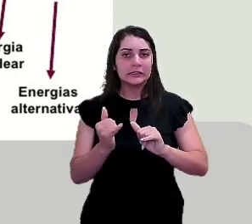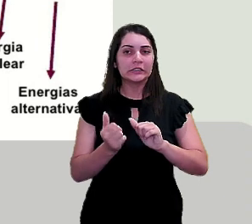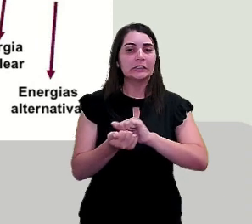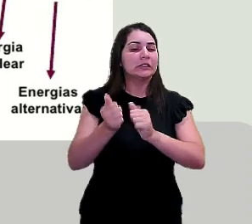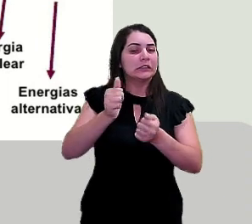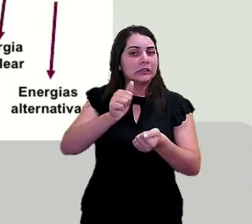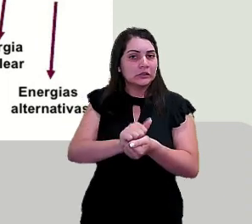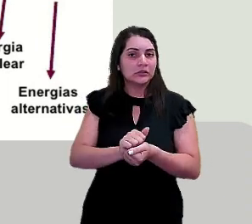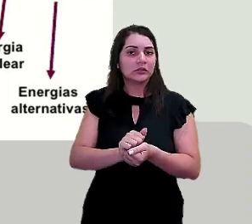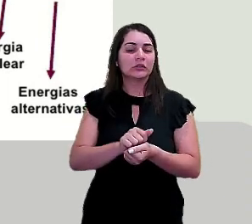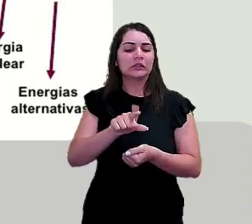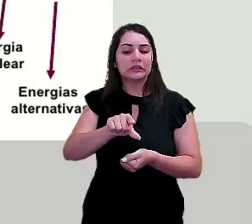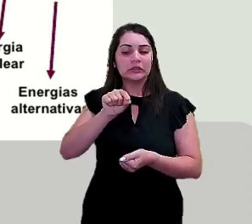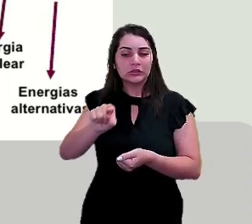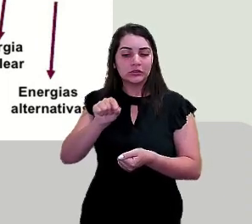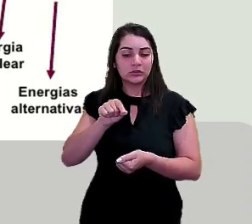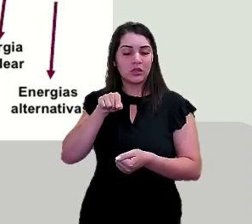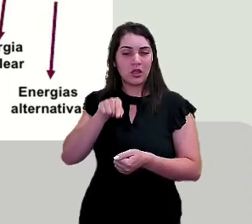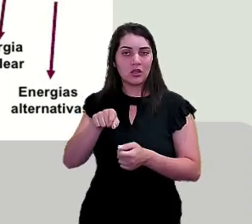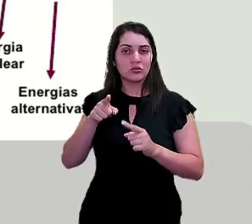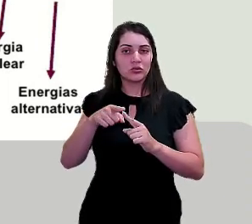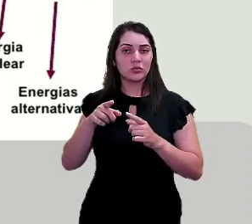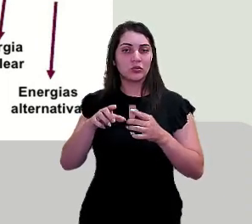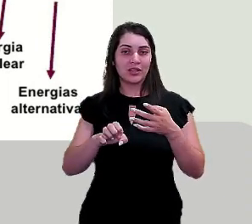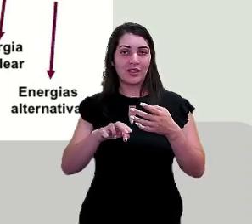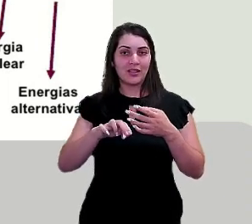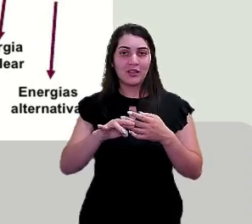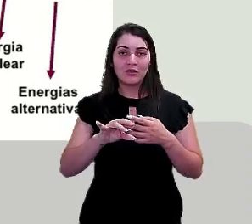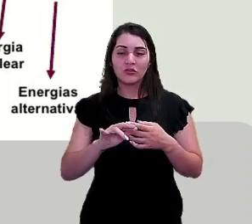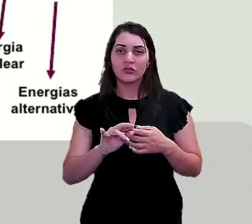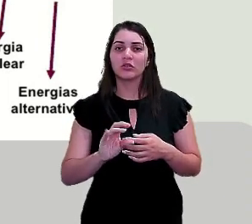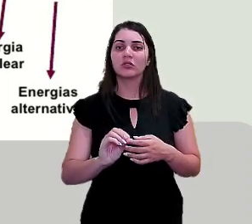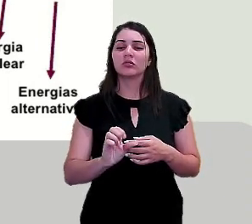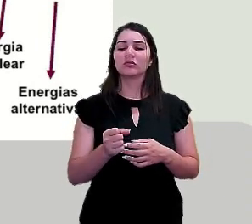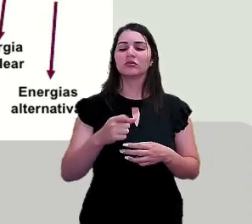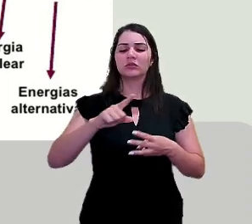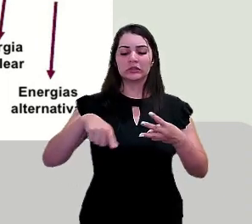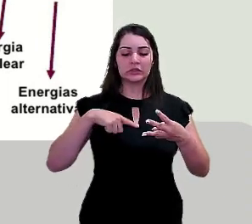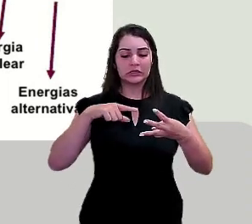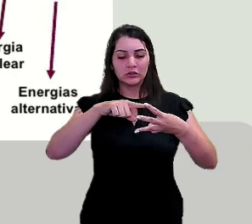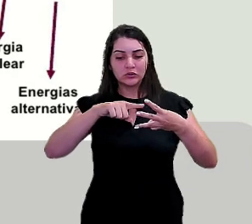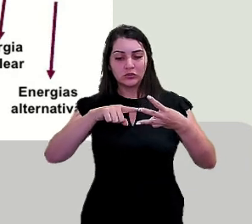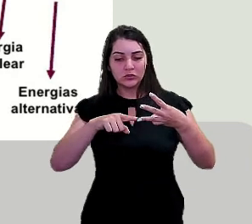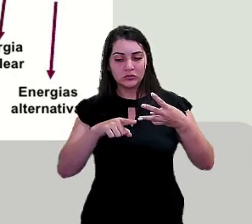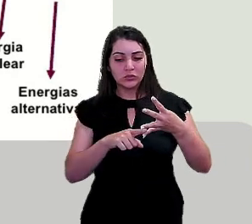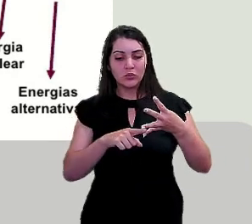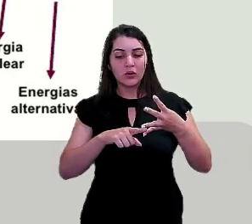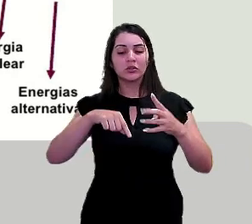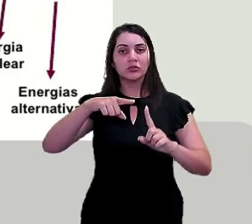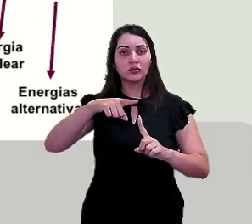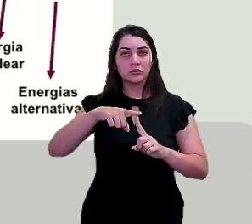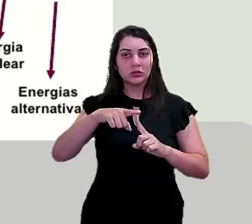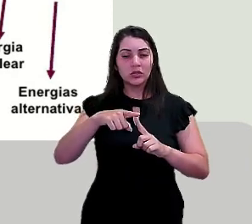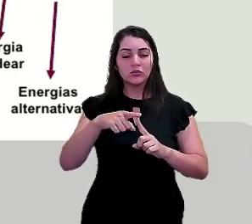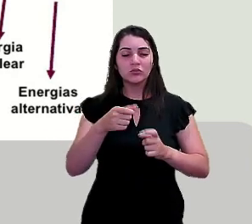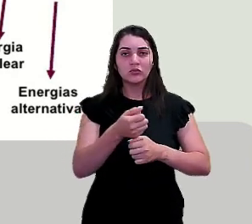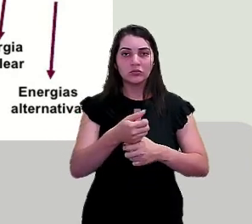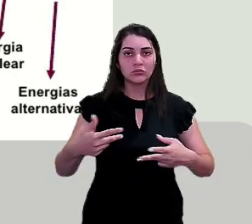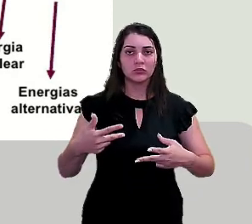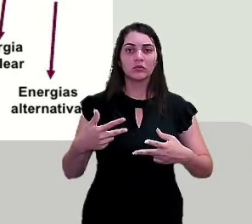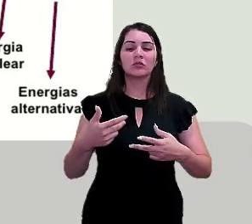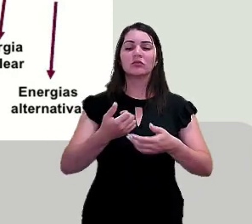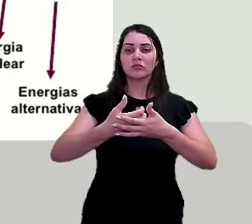bom? Esses aí são os energéticos, tá certo? Esses são os três tipos, os quatro tipos de recursos,